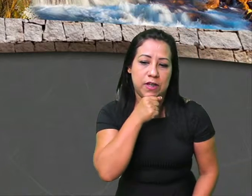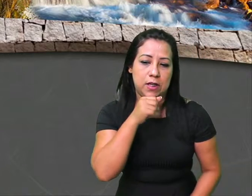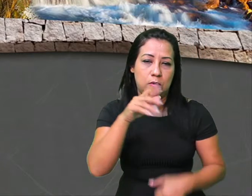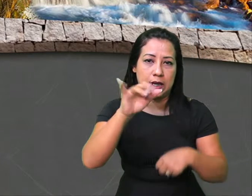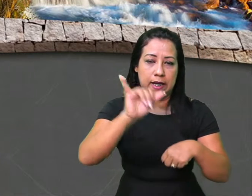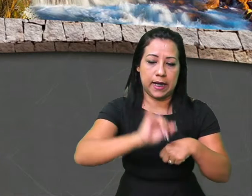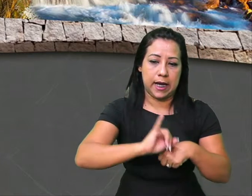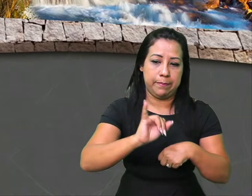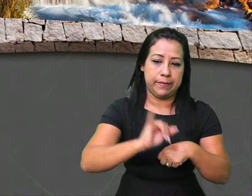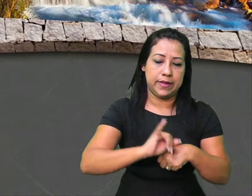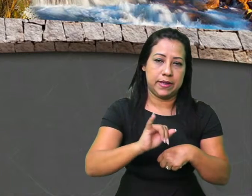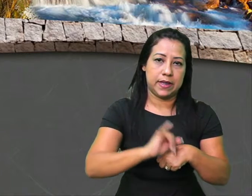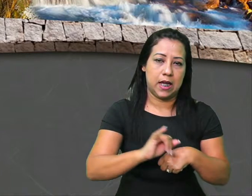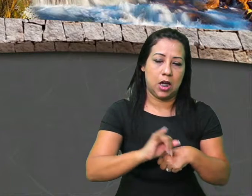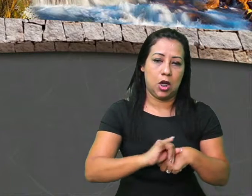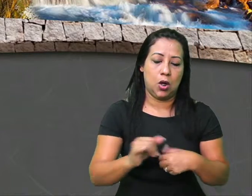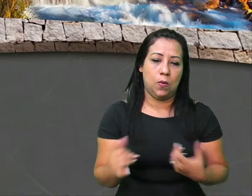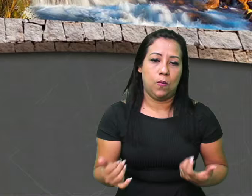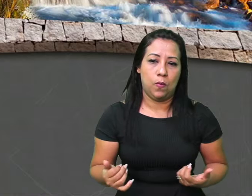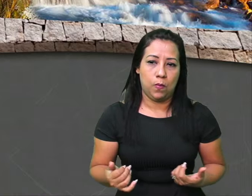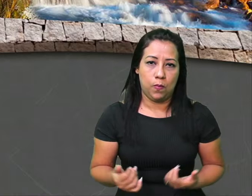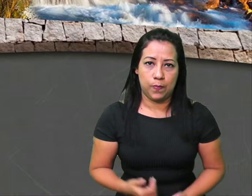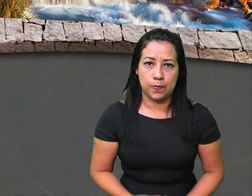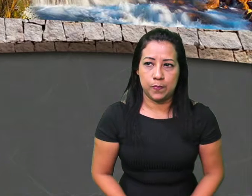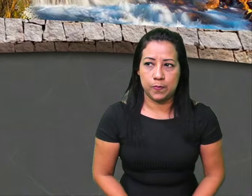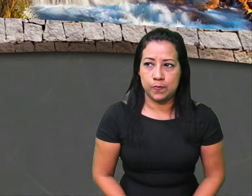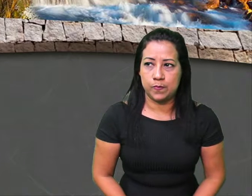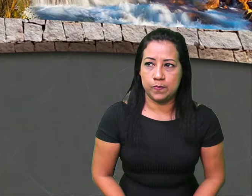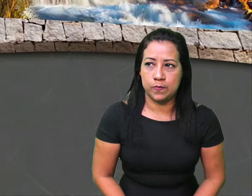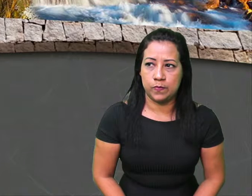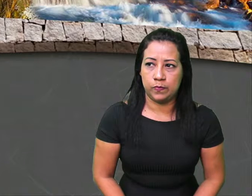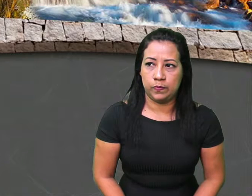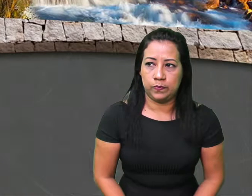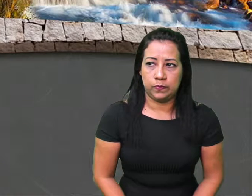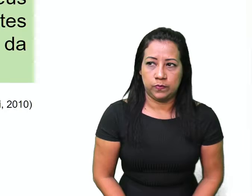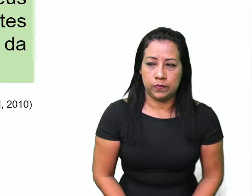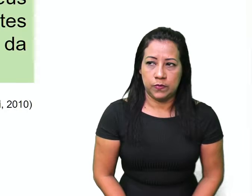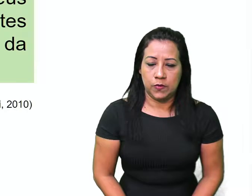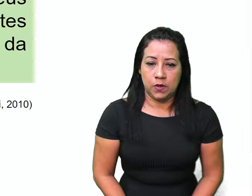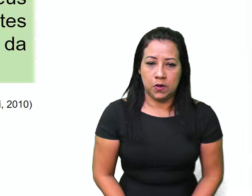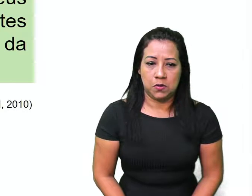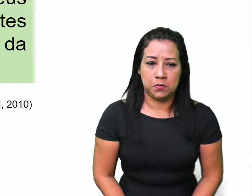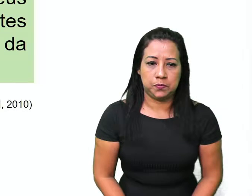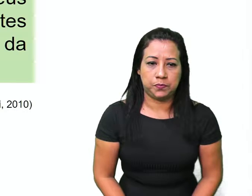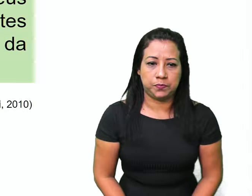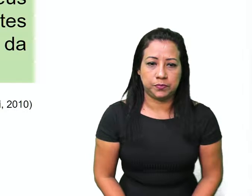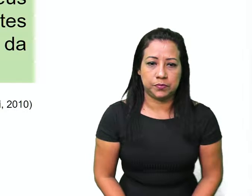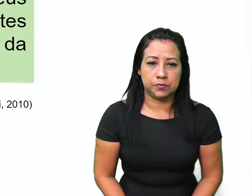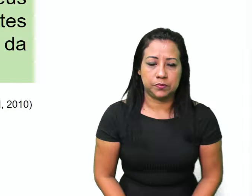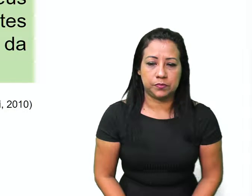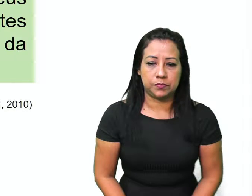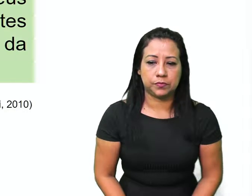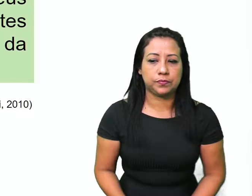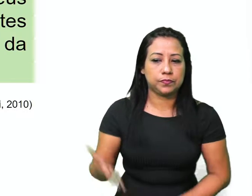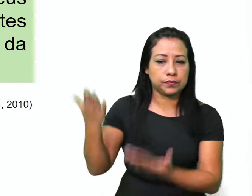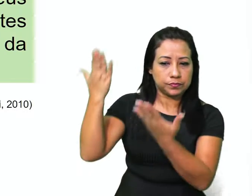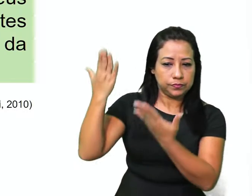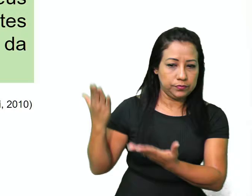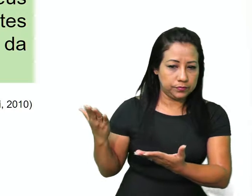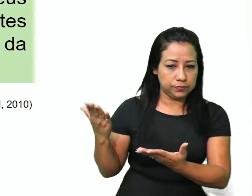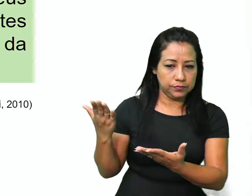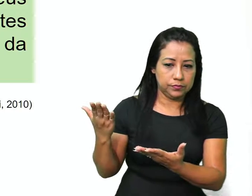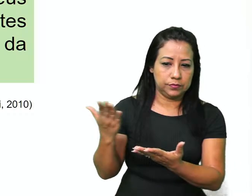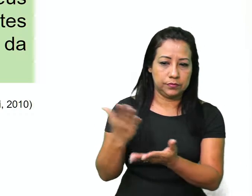município. Isso é uma decisão política, tá? Tá aí o que eu acabei de falar para vocês na telinha, tá?